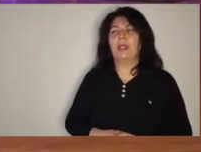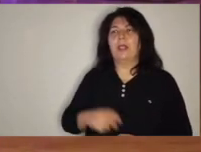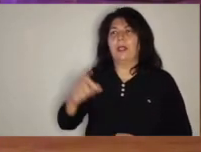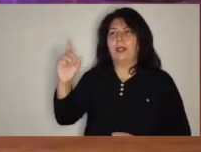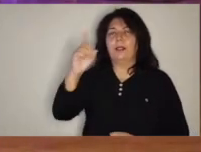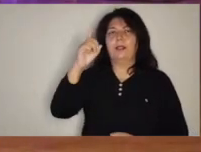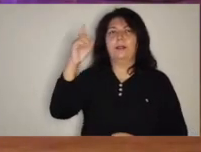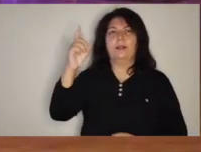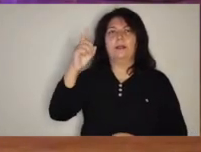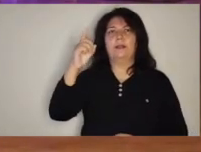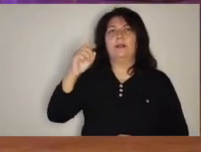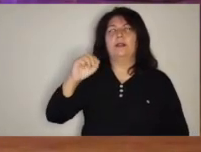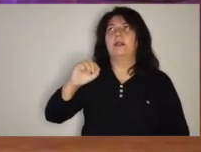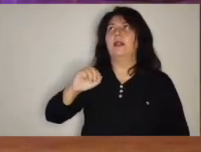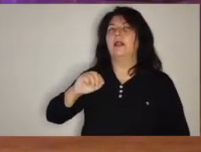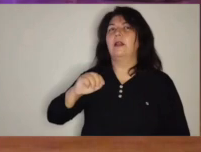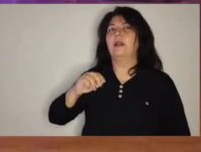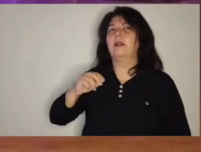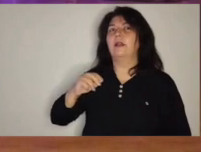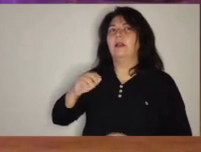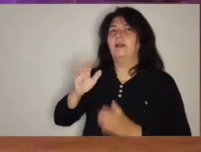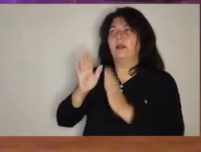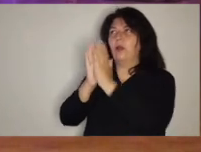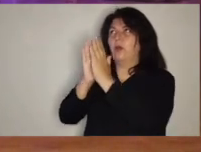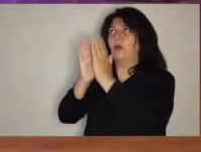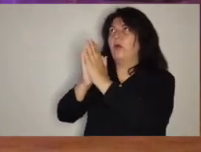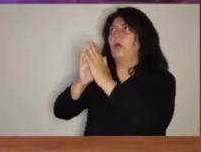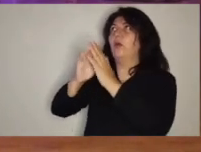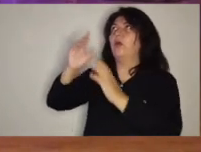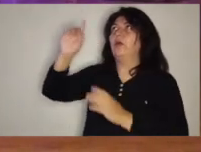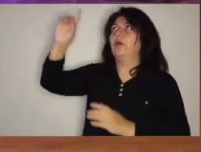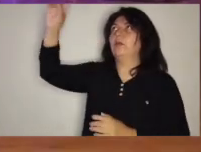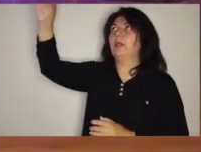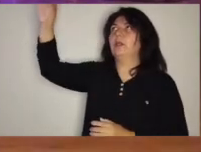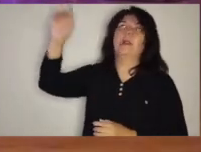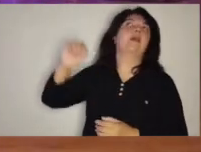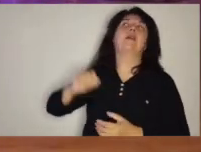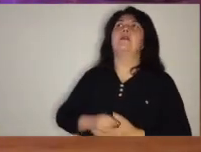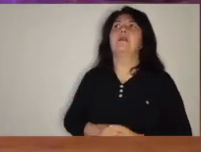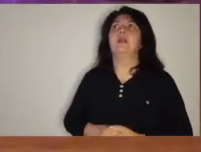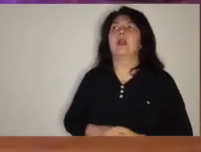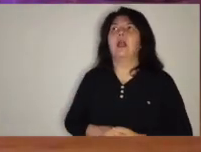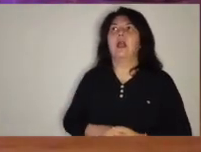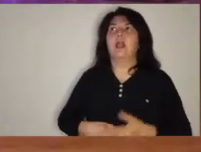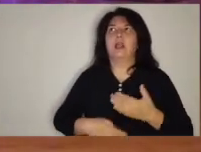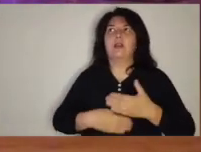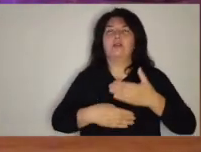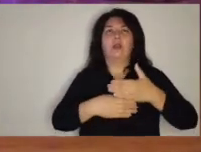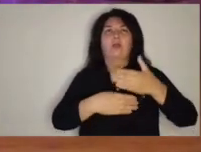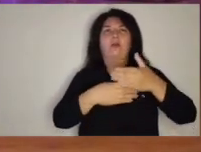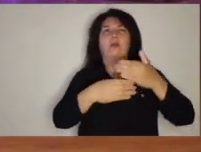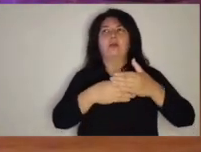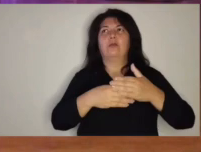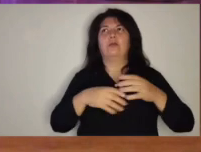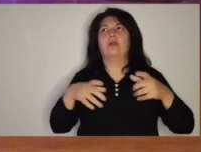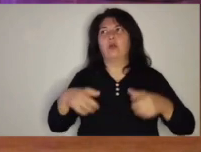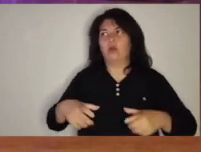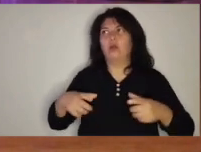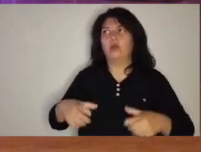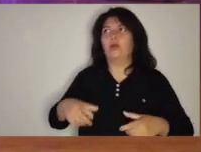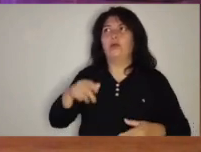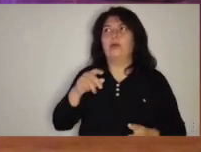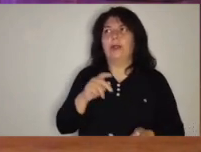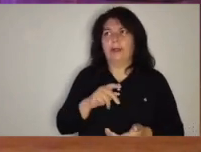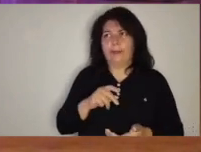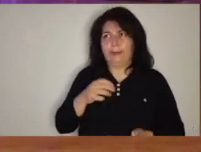que o Davi fala? Meu Deus, já construímos um lugar aqui para a arca ficar, eu vou lá pegar a arca.